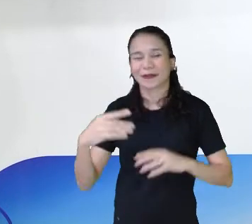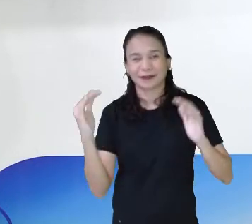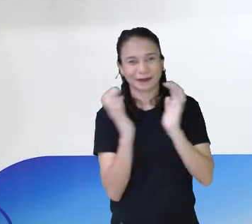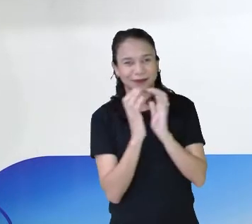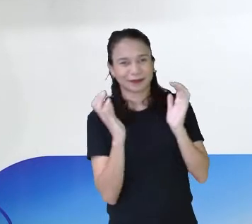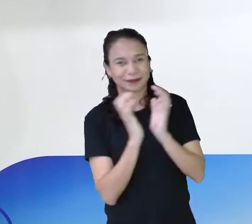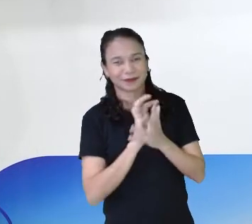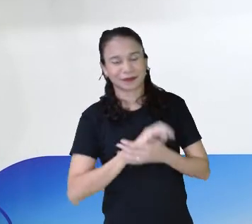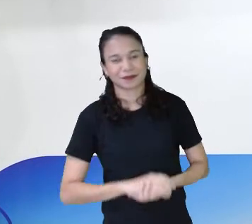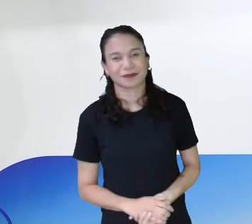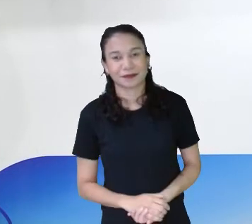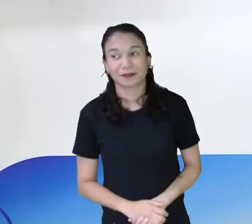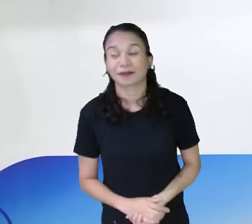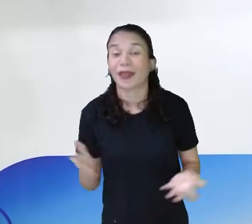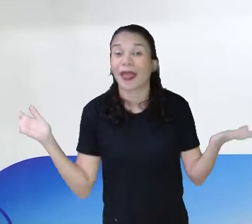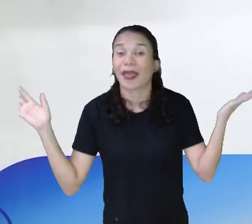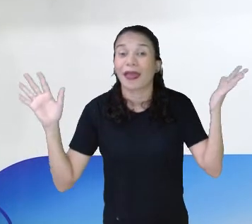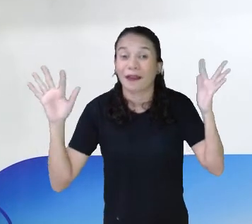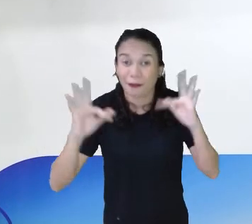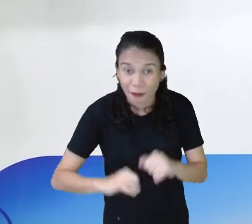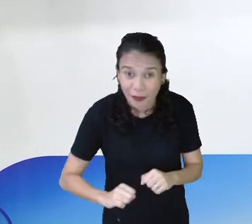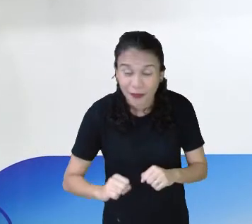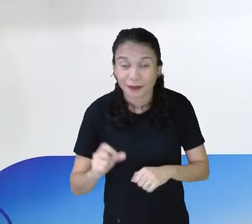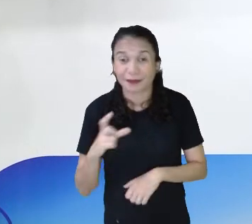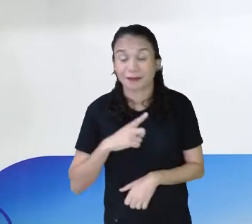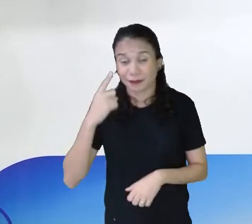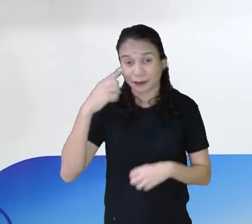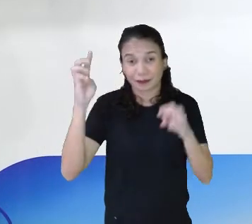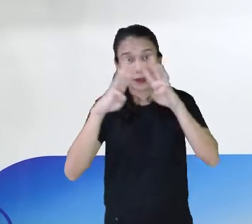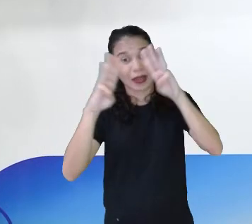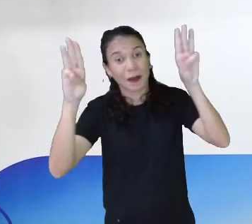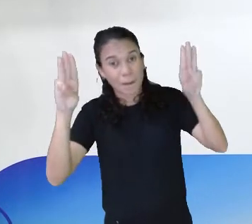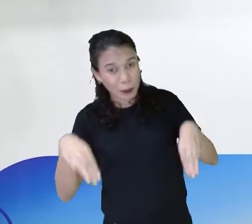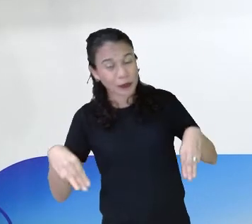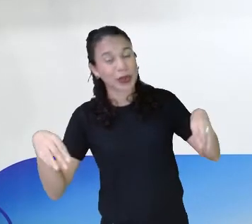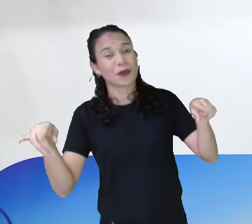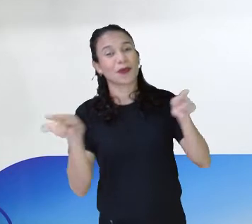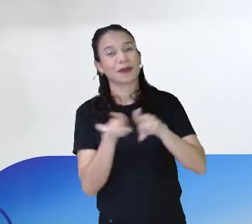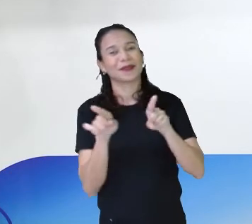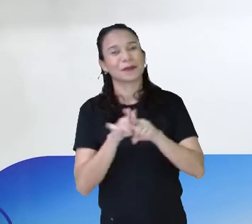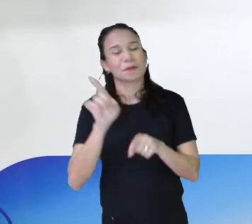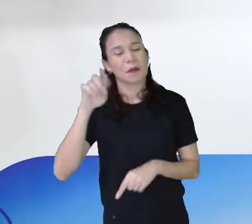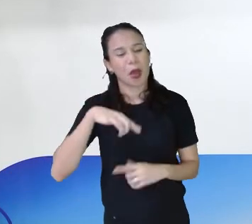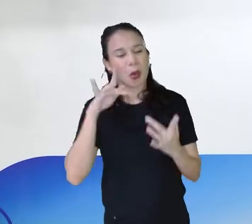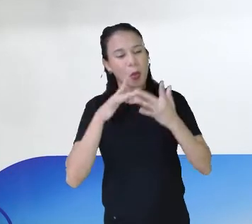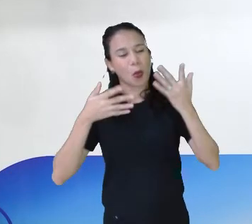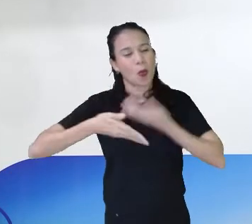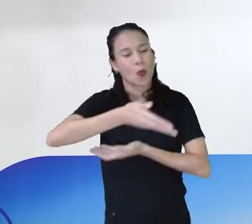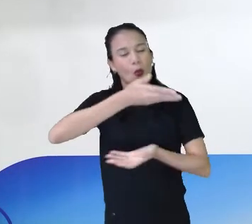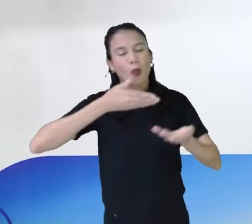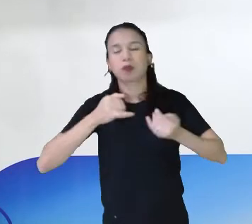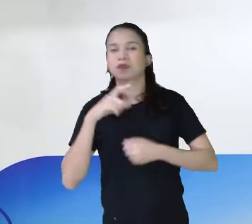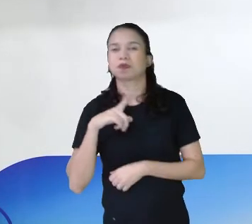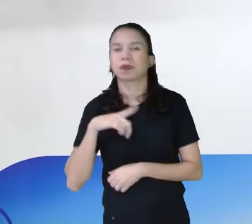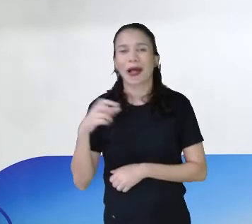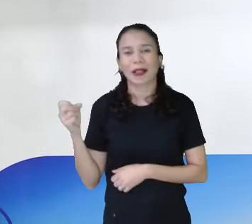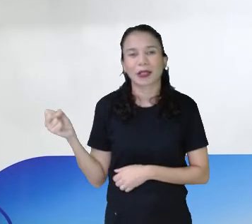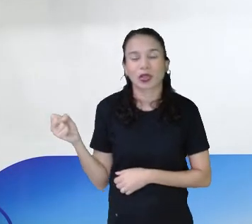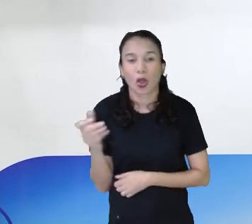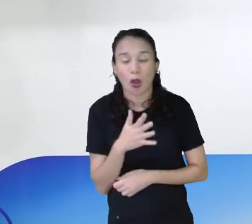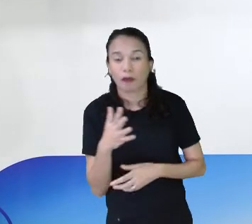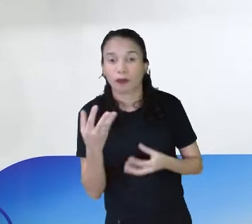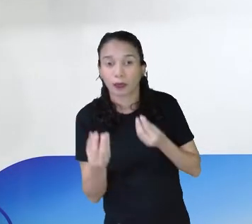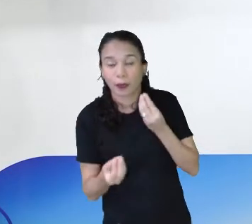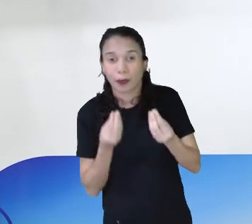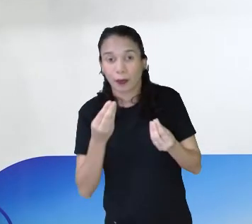Muito bem lembrado. Enfim, Museu do Cais do Sertão também é um museu bem interativo, ele traz coisas assim do